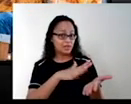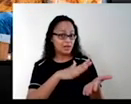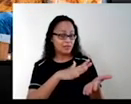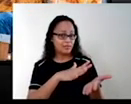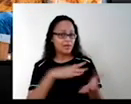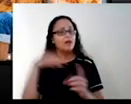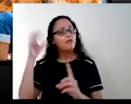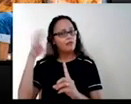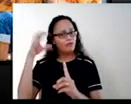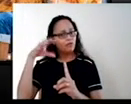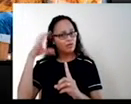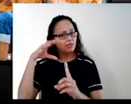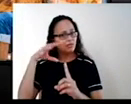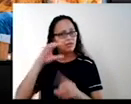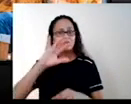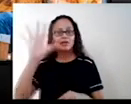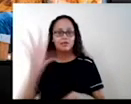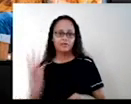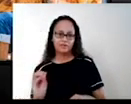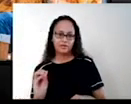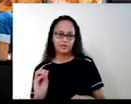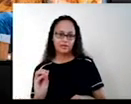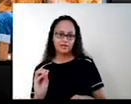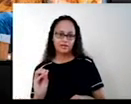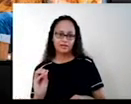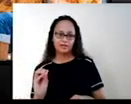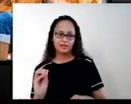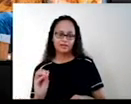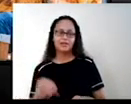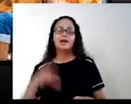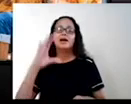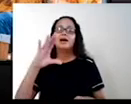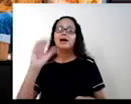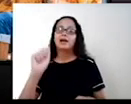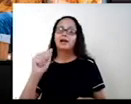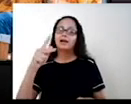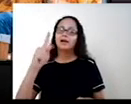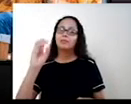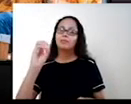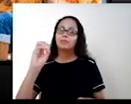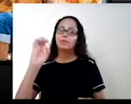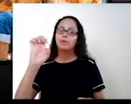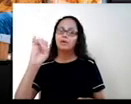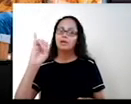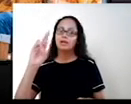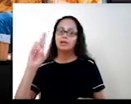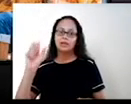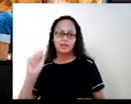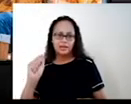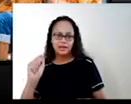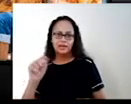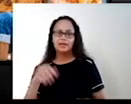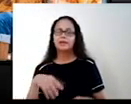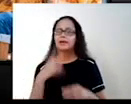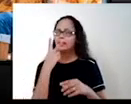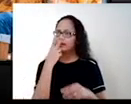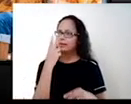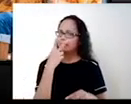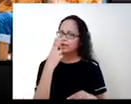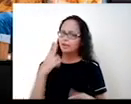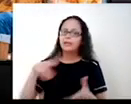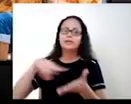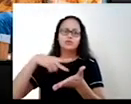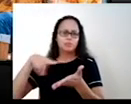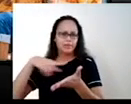influenciado, veio de uma influência africana. E a capoeira também, que é tipo uma dança, um jogo, ela também tem uma